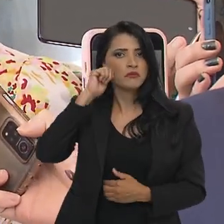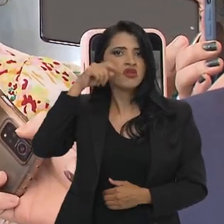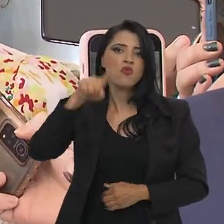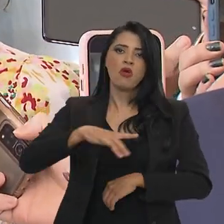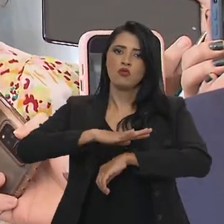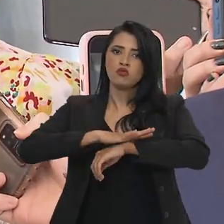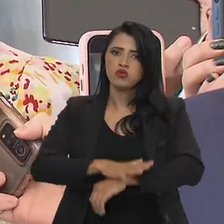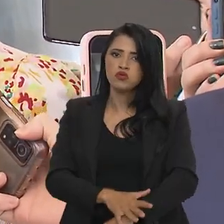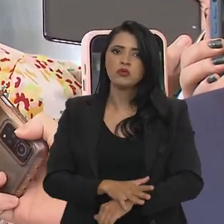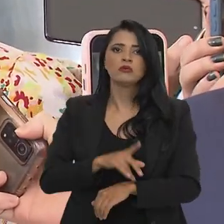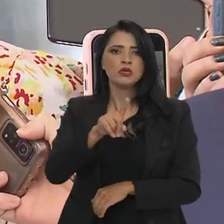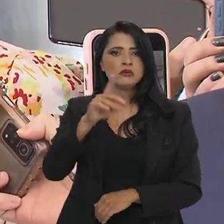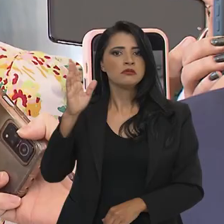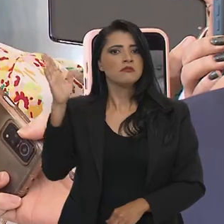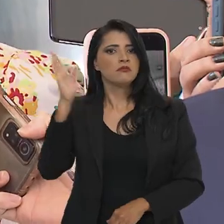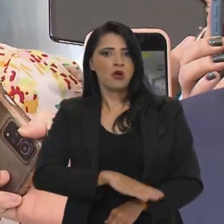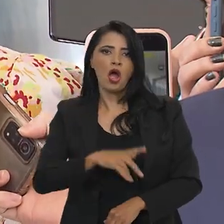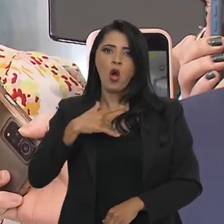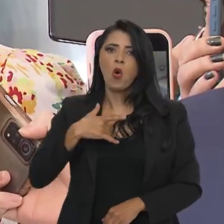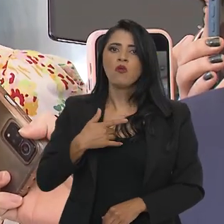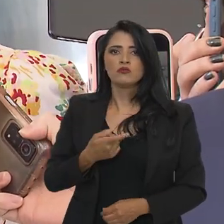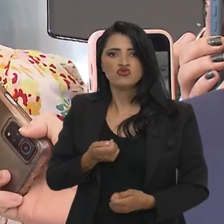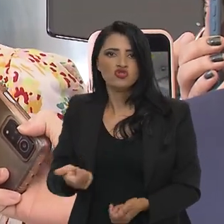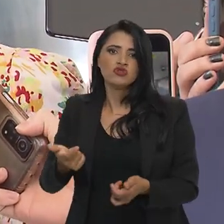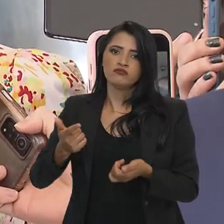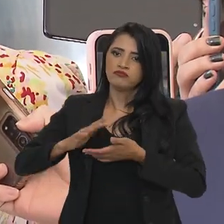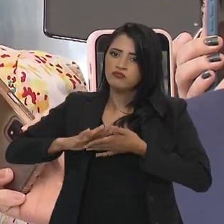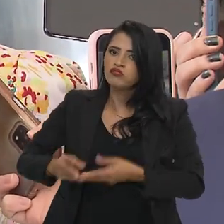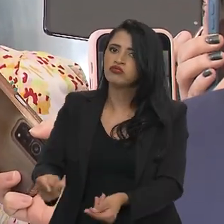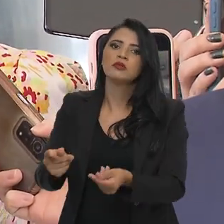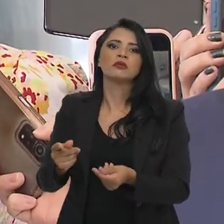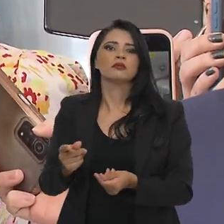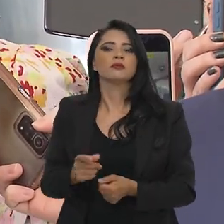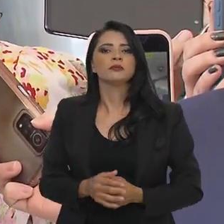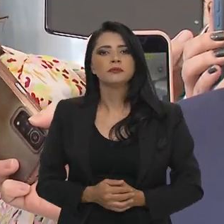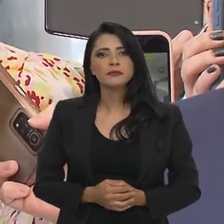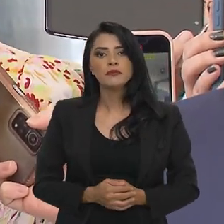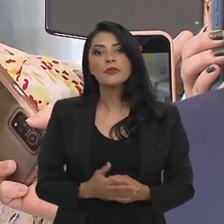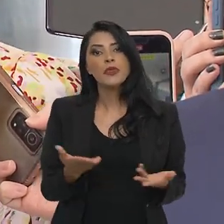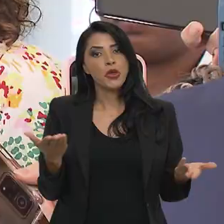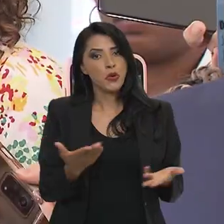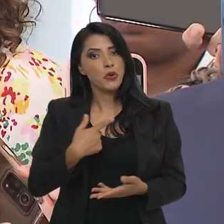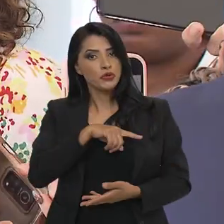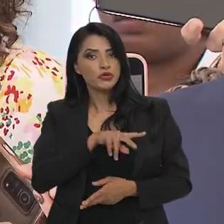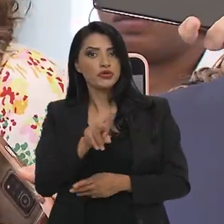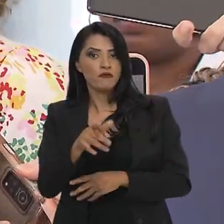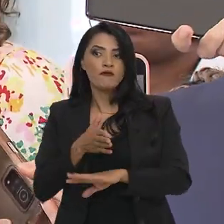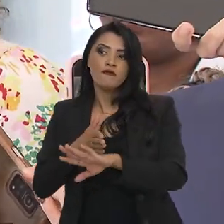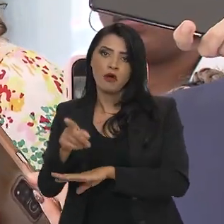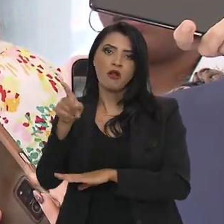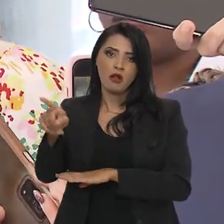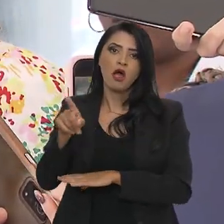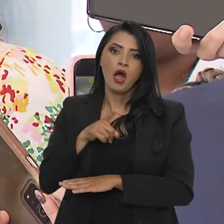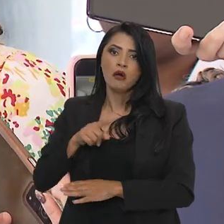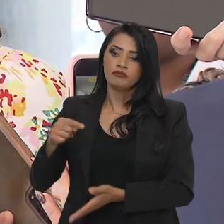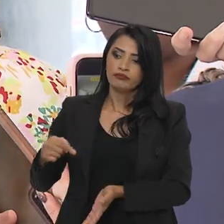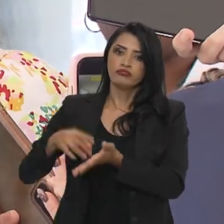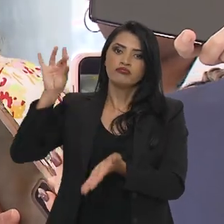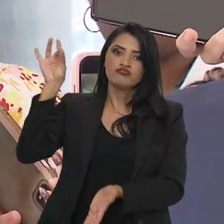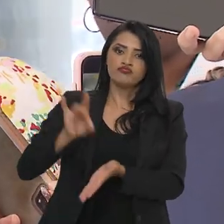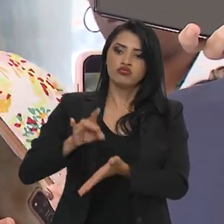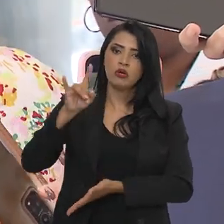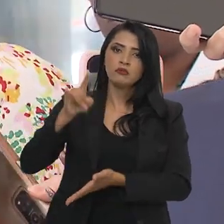comunidade preta, é o racismo. E esse mal é um caso que a gente precisa combater na raiz. Agora a gente vai para cima das